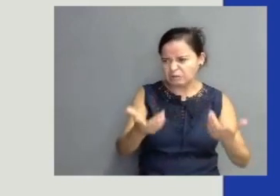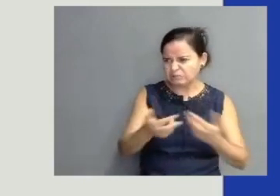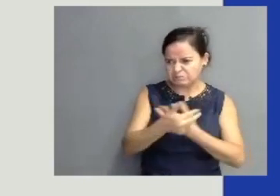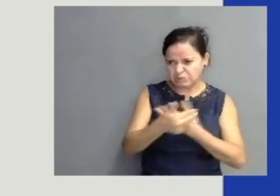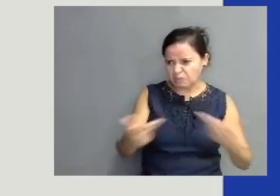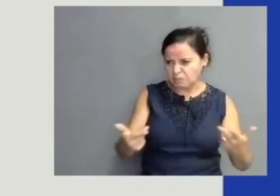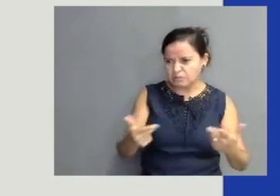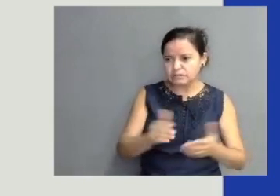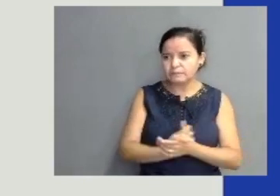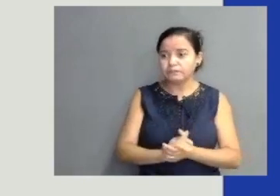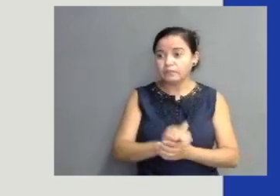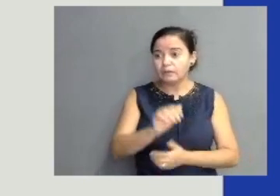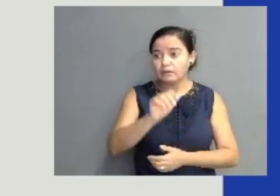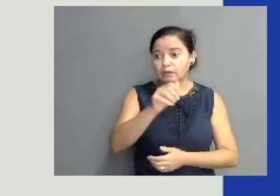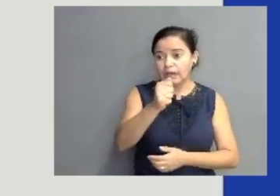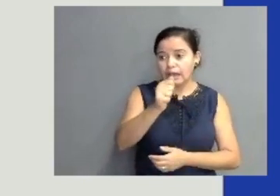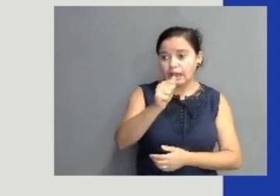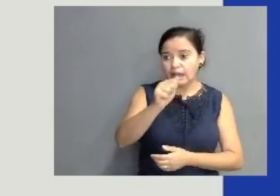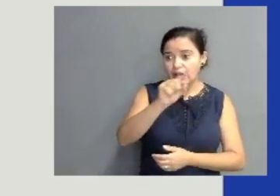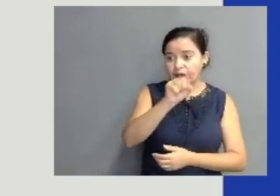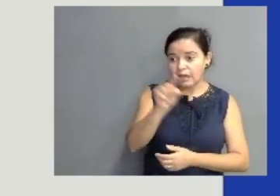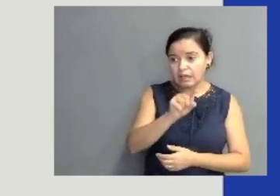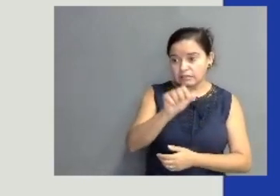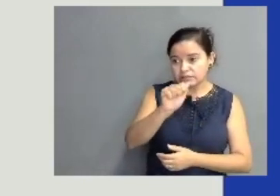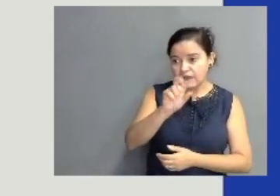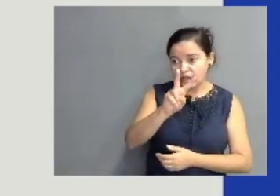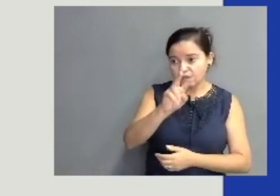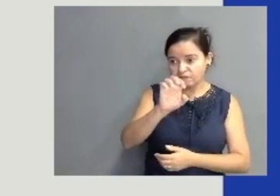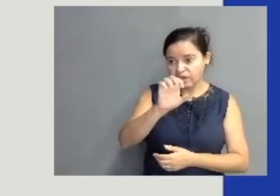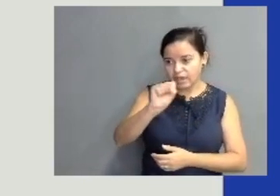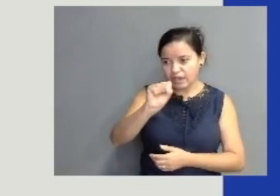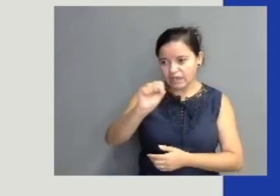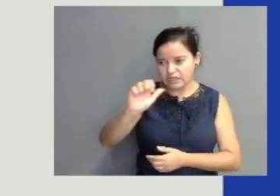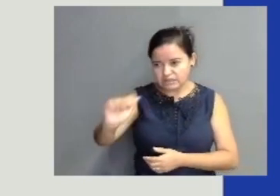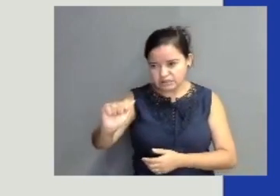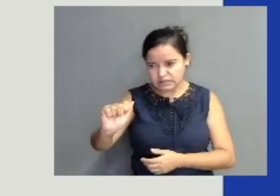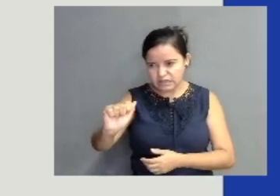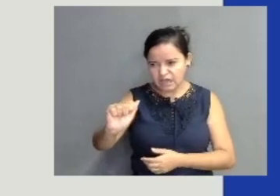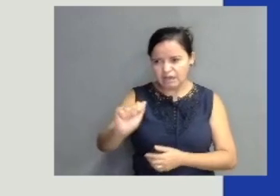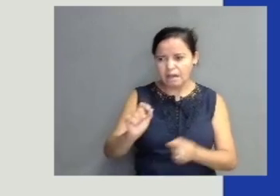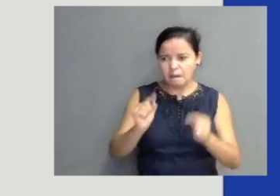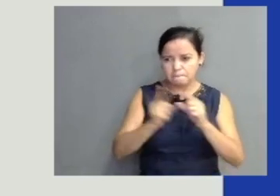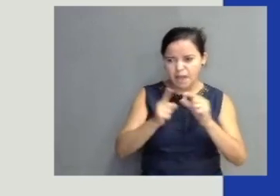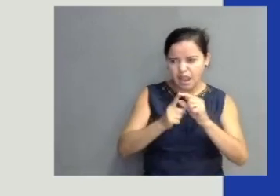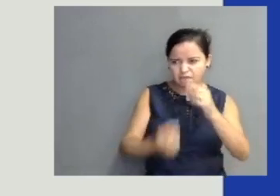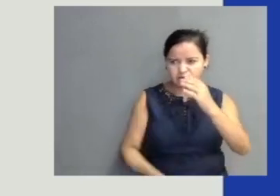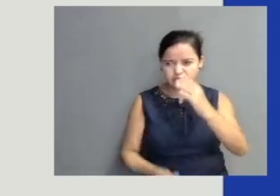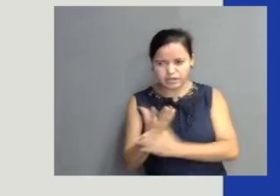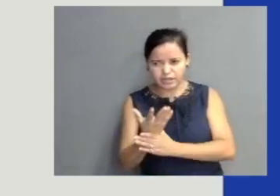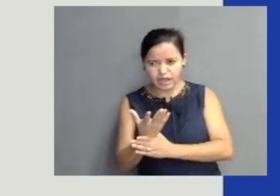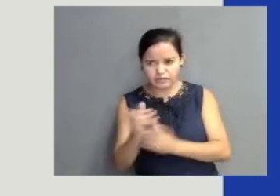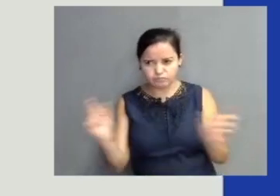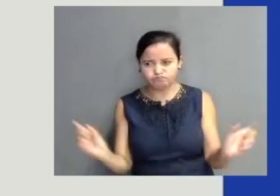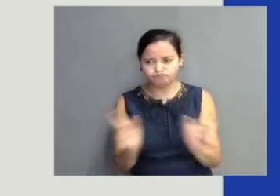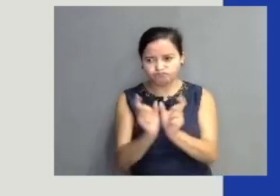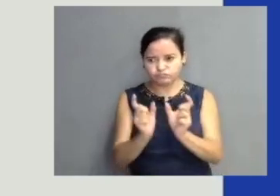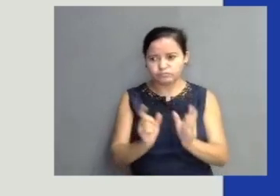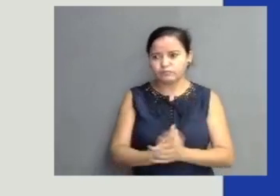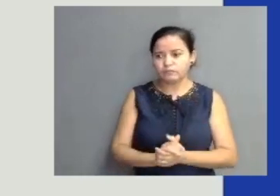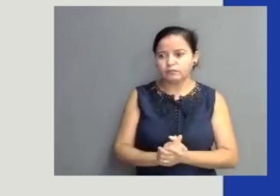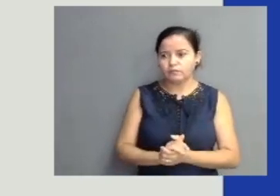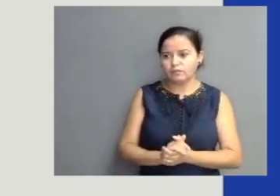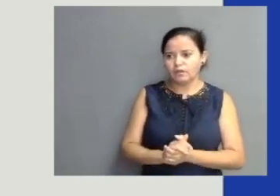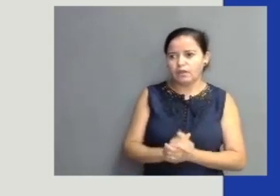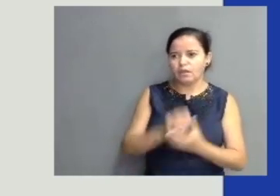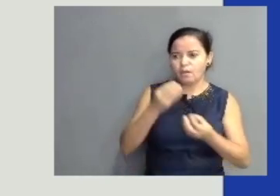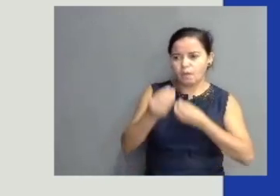As avessa, né? As avessa é um processo que a gente conhece como neologismo. Foi uma palavra criada a partir de outra, né? A palavra as